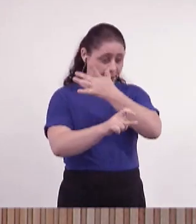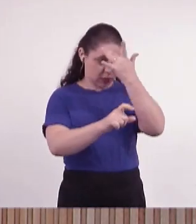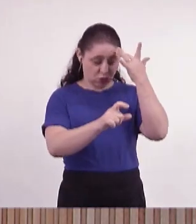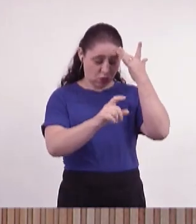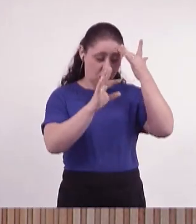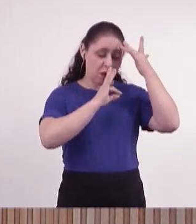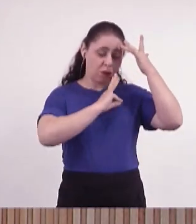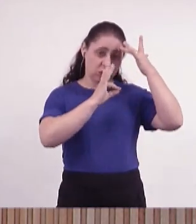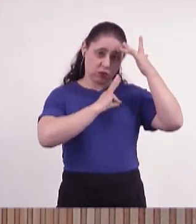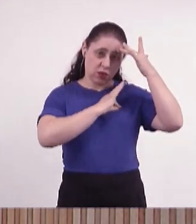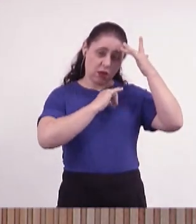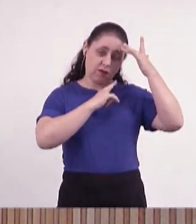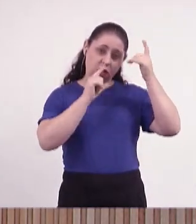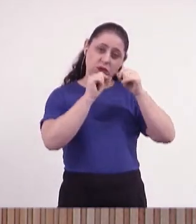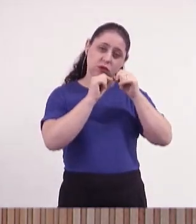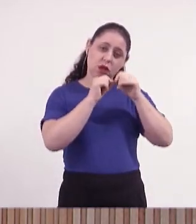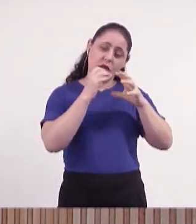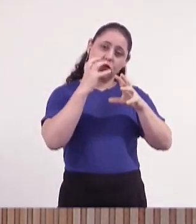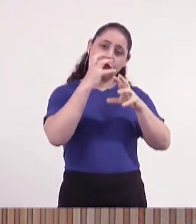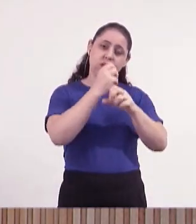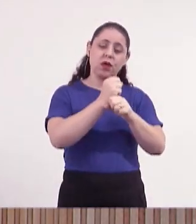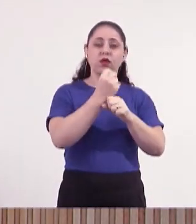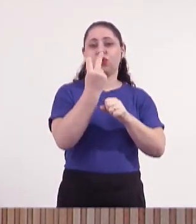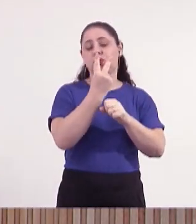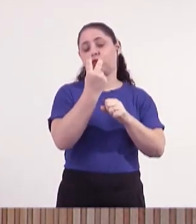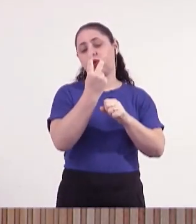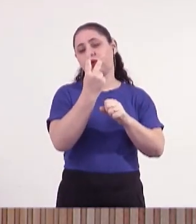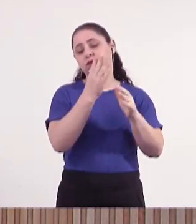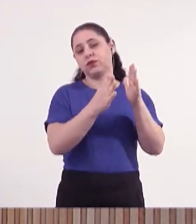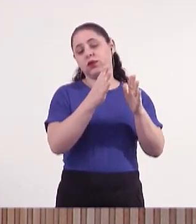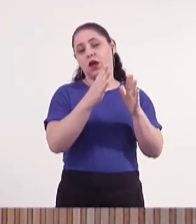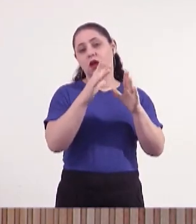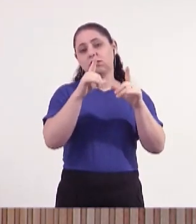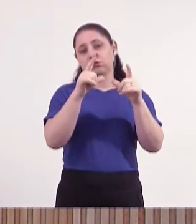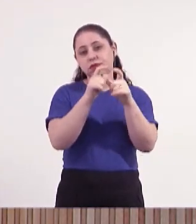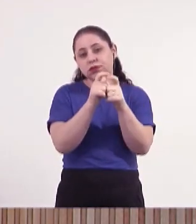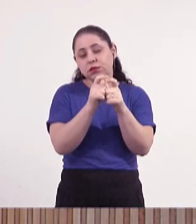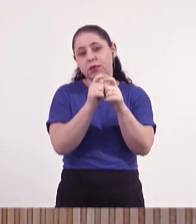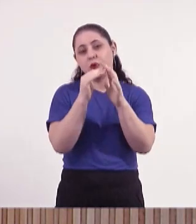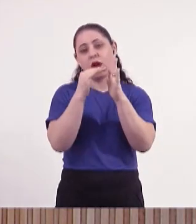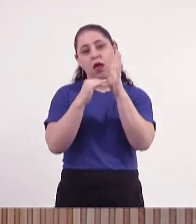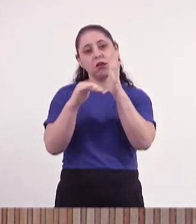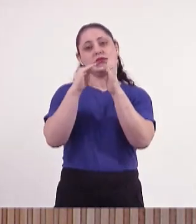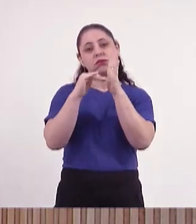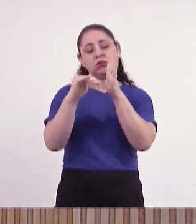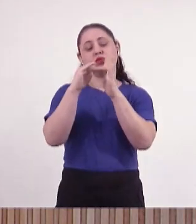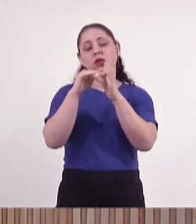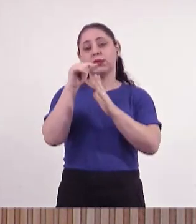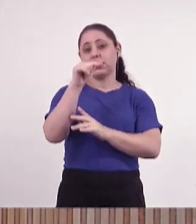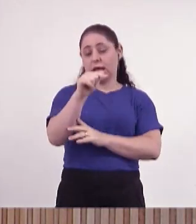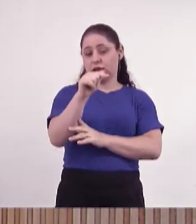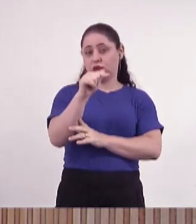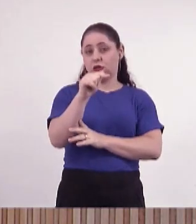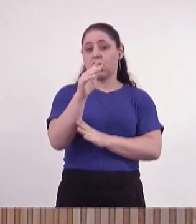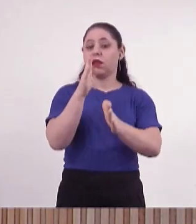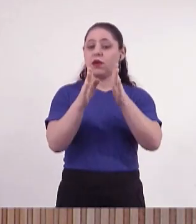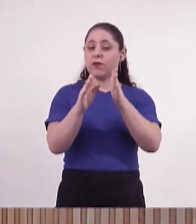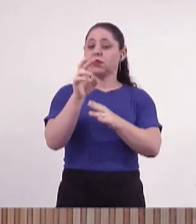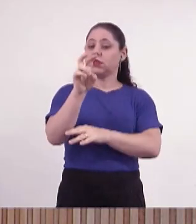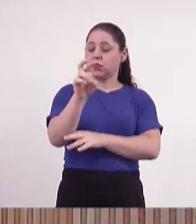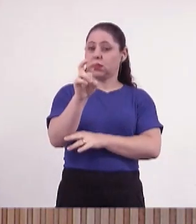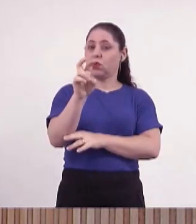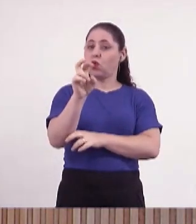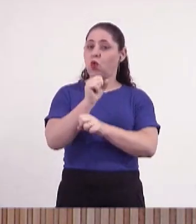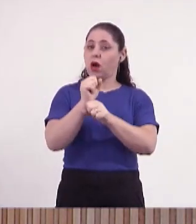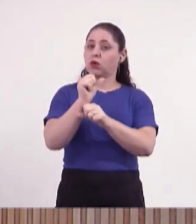que, de certa maneira, faz um acúmulo de função, diminui o período da progressão funcional, também agora são 7 níveis, com um intervalo entre cada